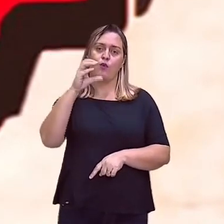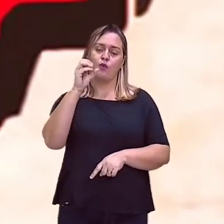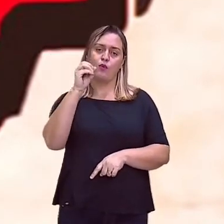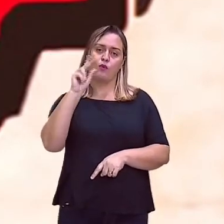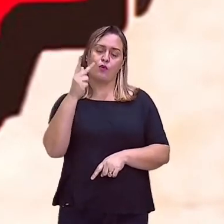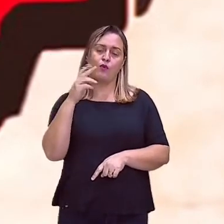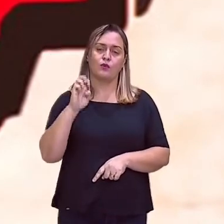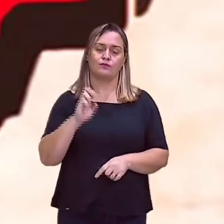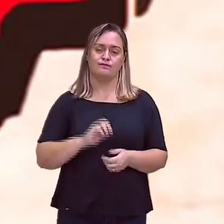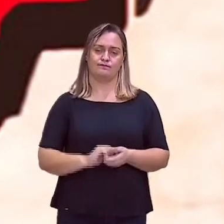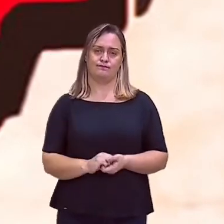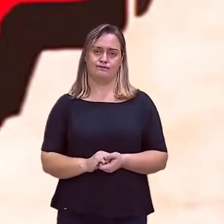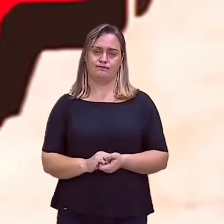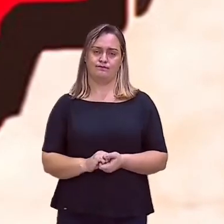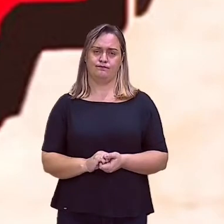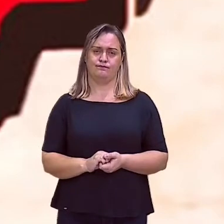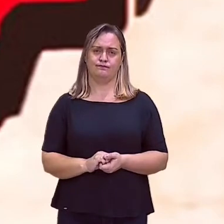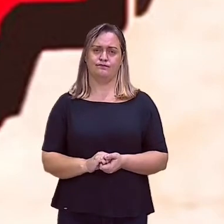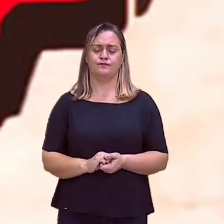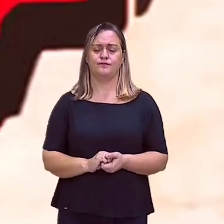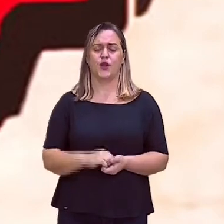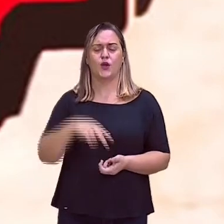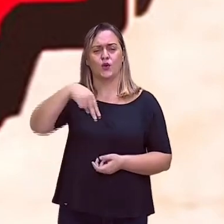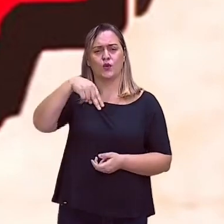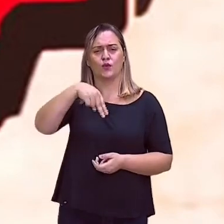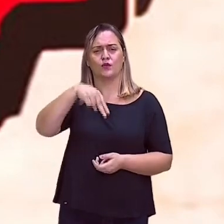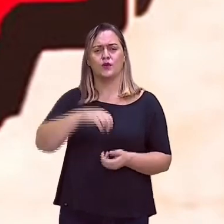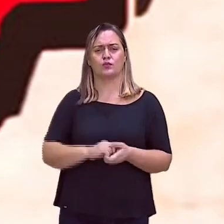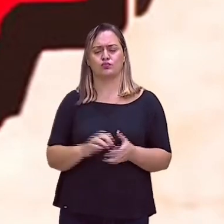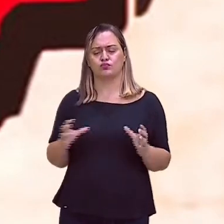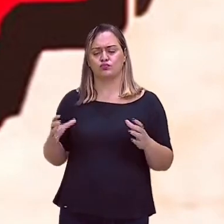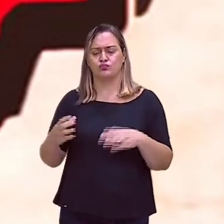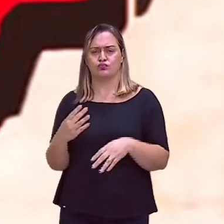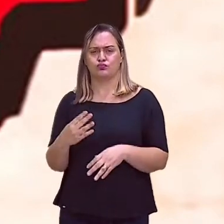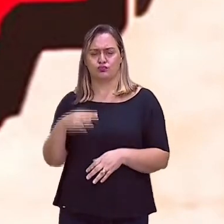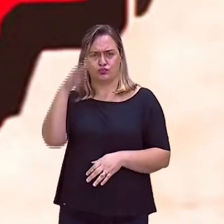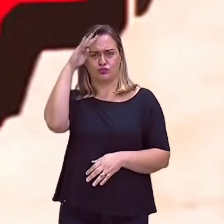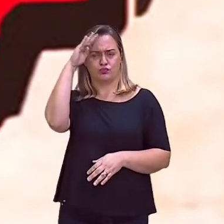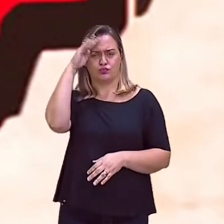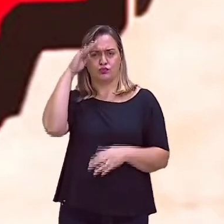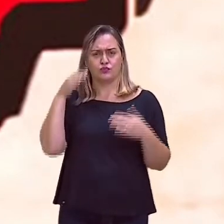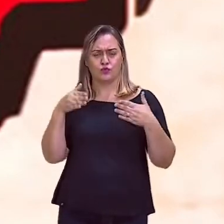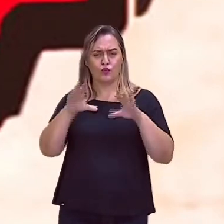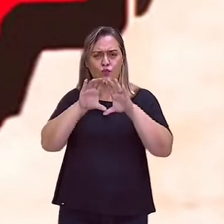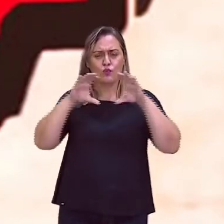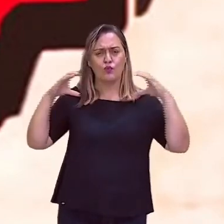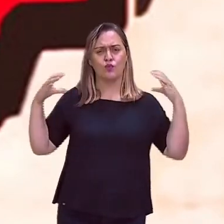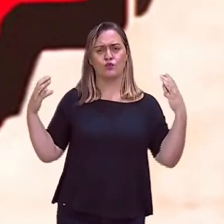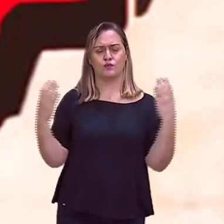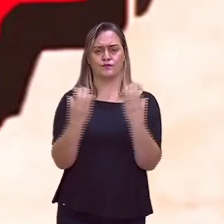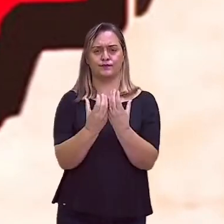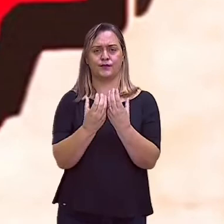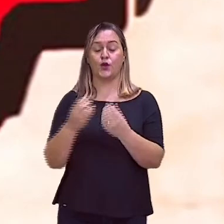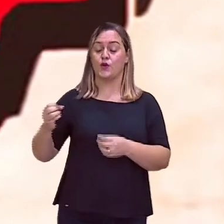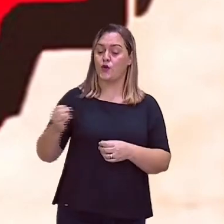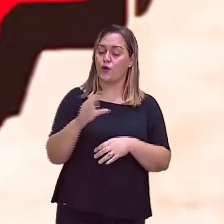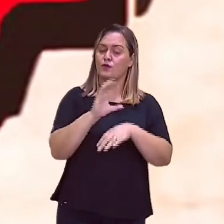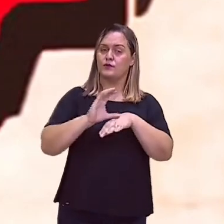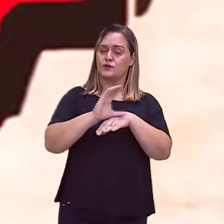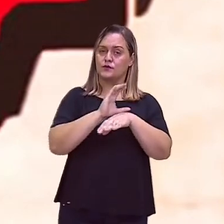novembro, tropas do exército chegaram ao Congresso e uma constituição autoritária foi outorgada, ou